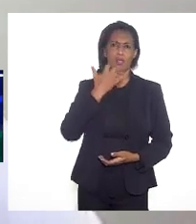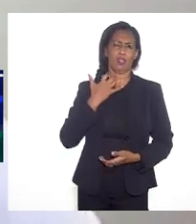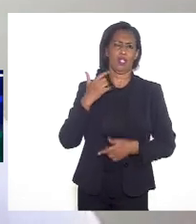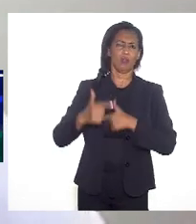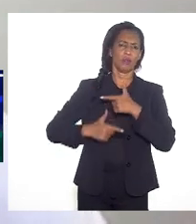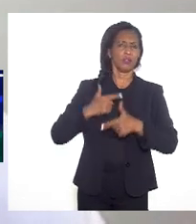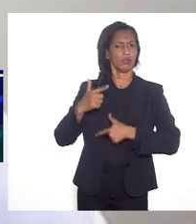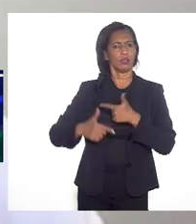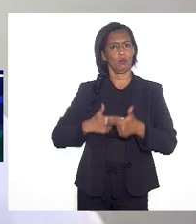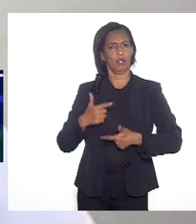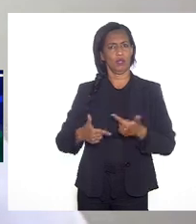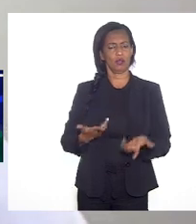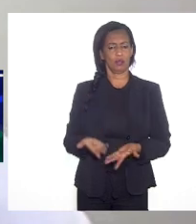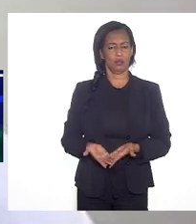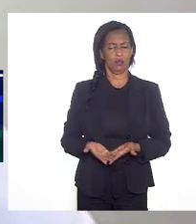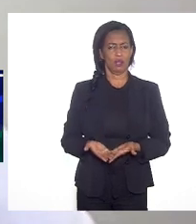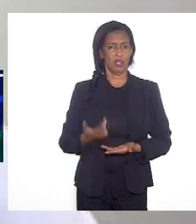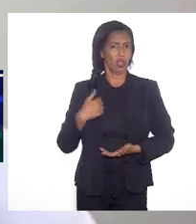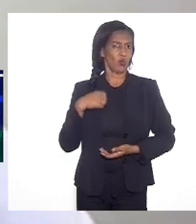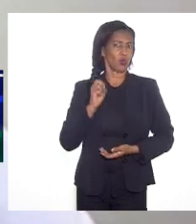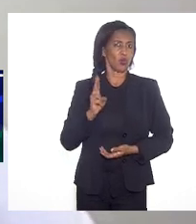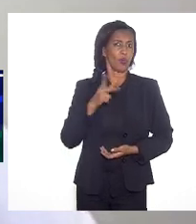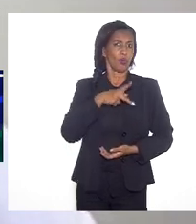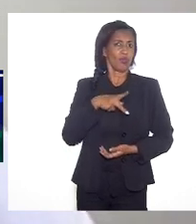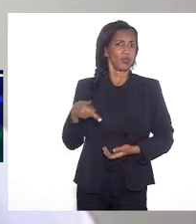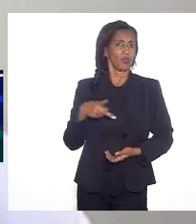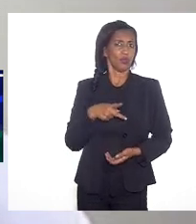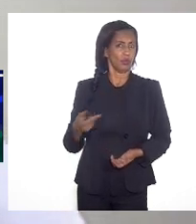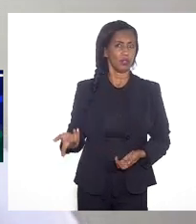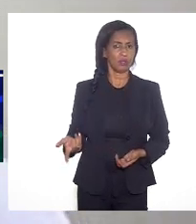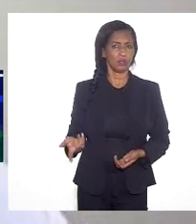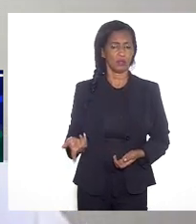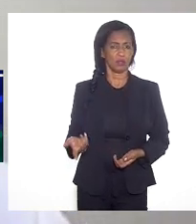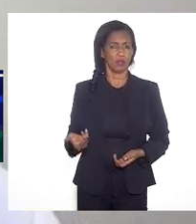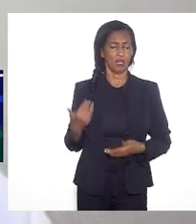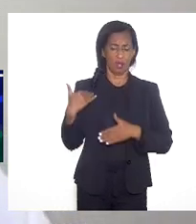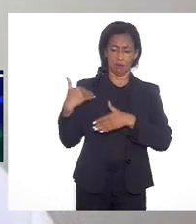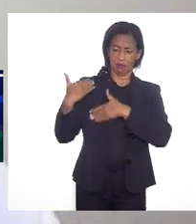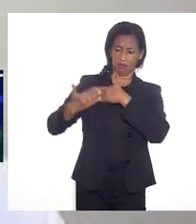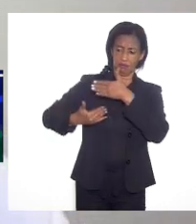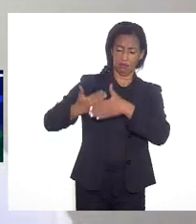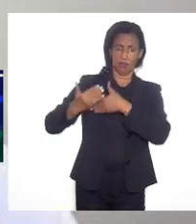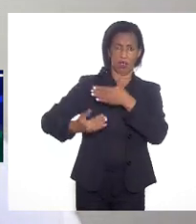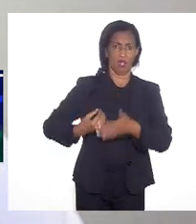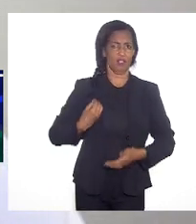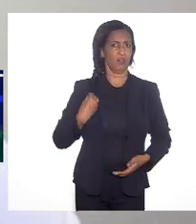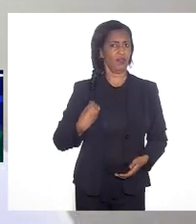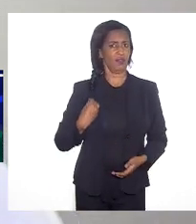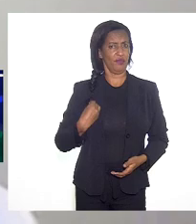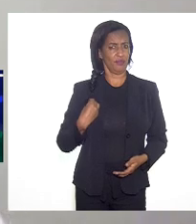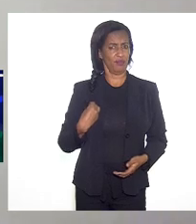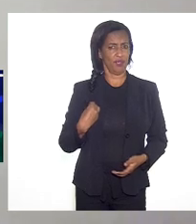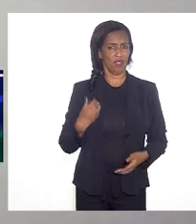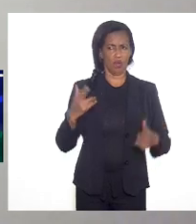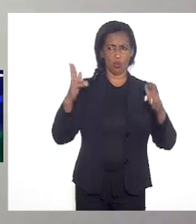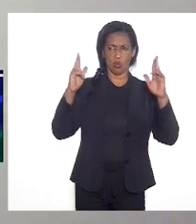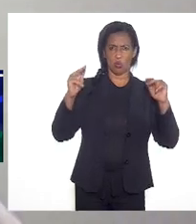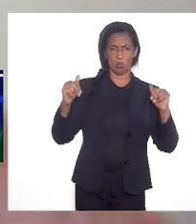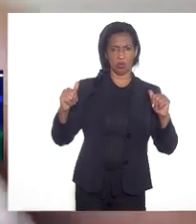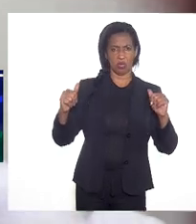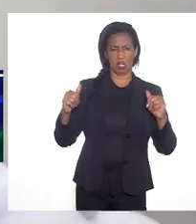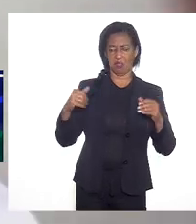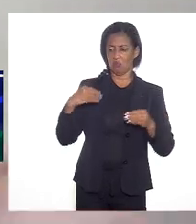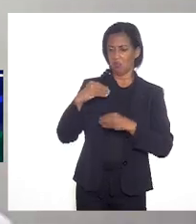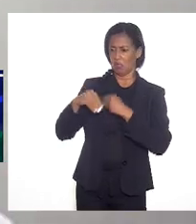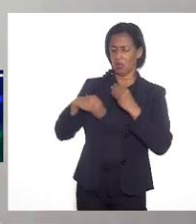trabalhadora. Né? Eu sou um professor, uma trajetória profissional consolidada, nunca me vi envolvido em